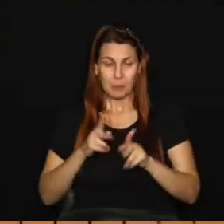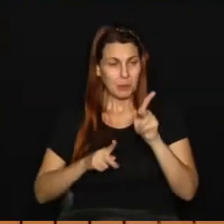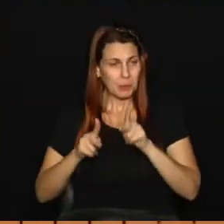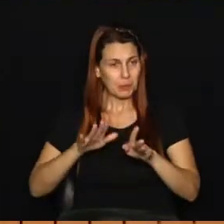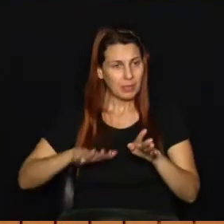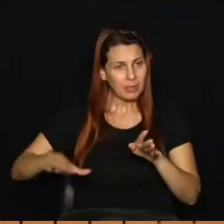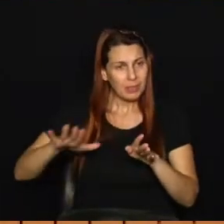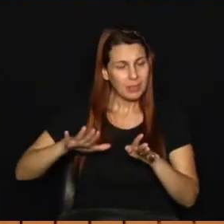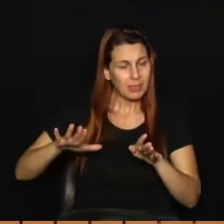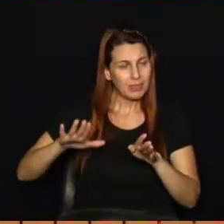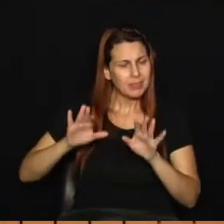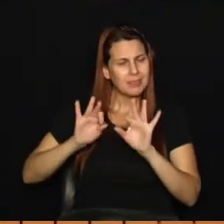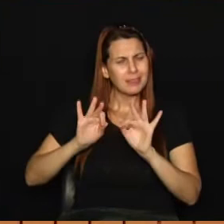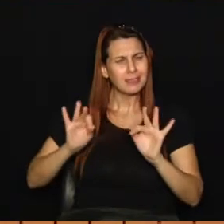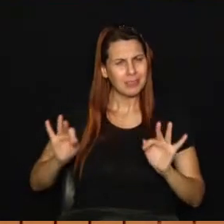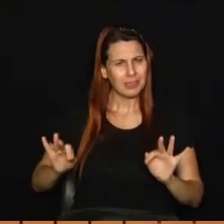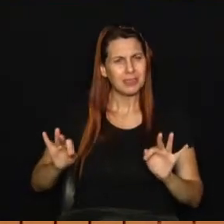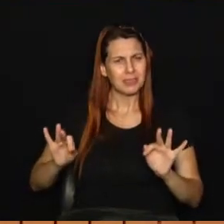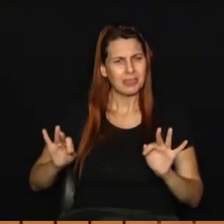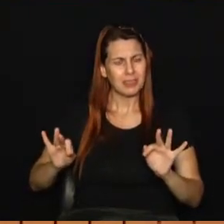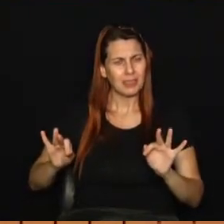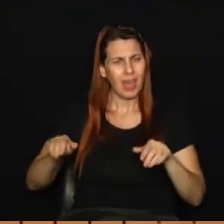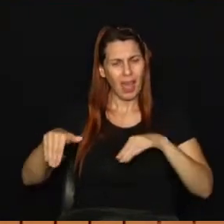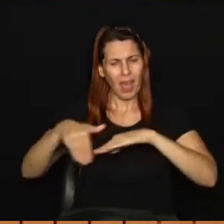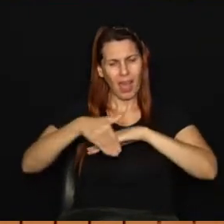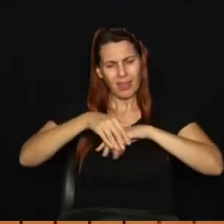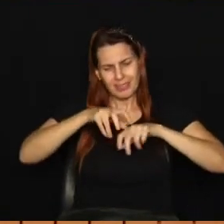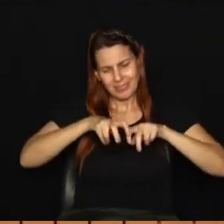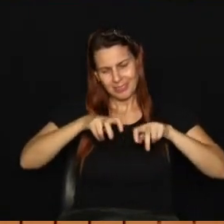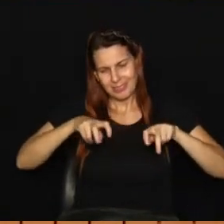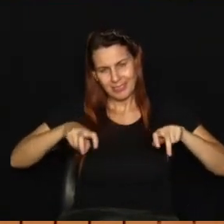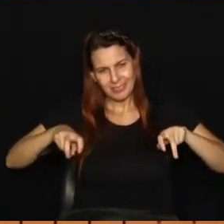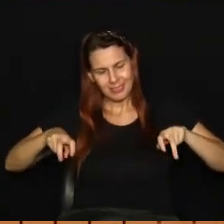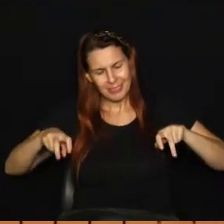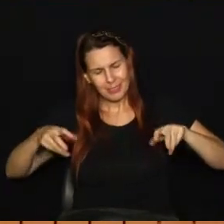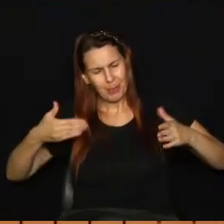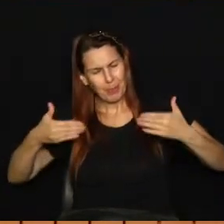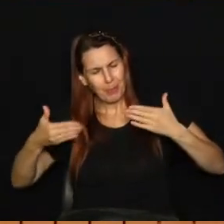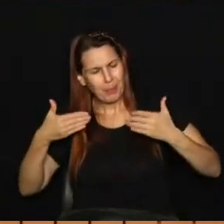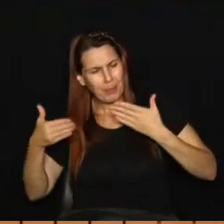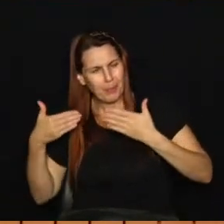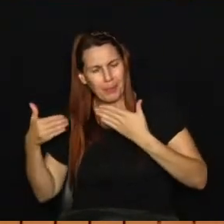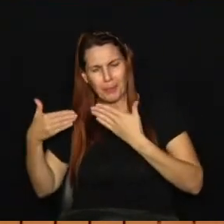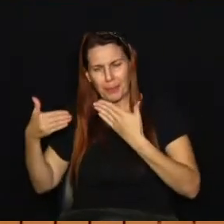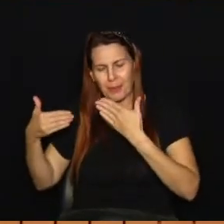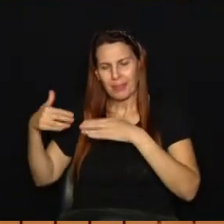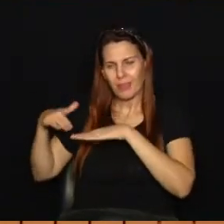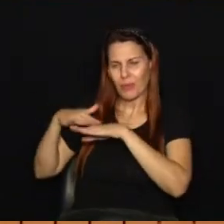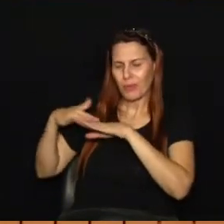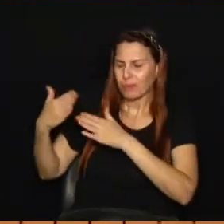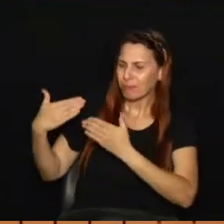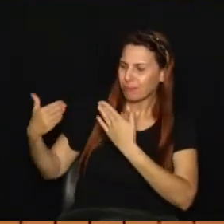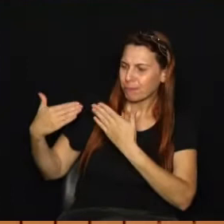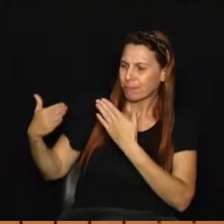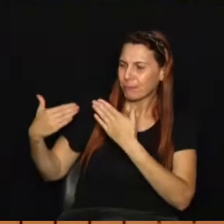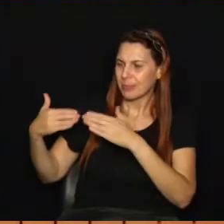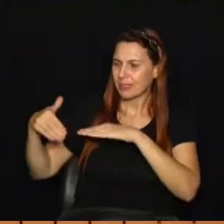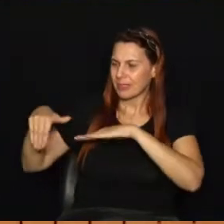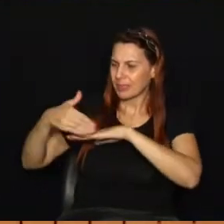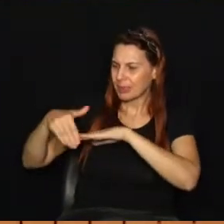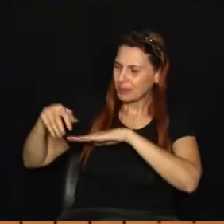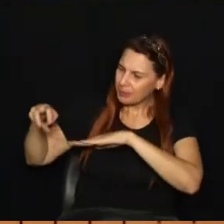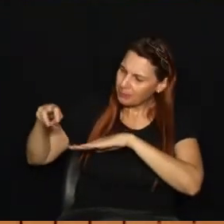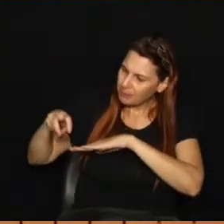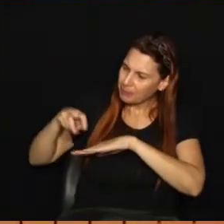né? Pessoas que sentavam à calçada para conversar, que sentavam à beira ali das